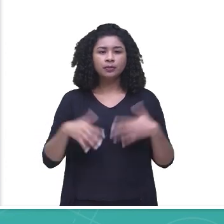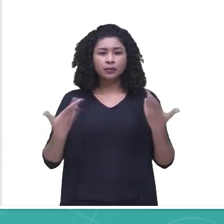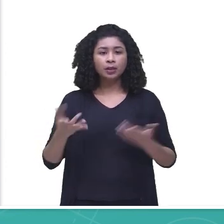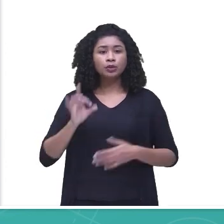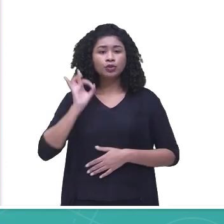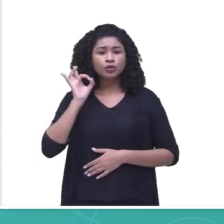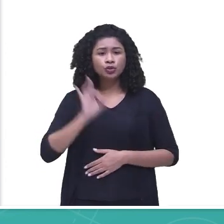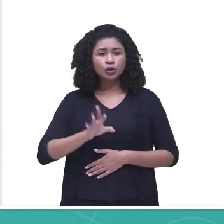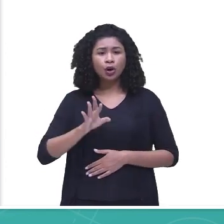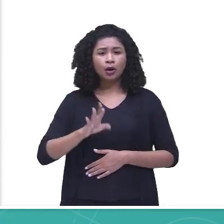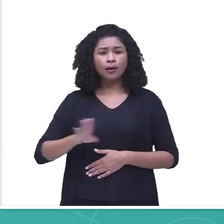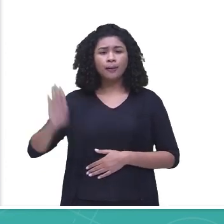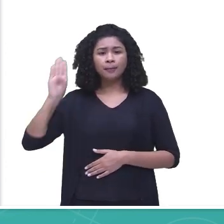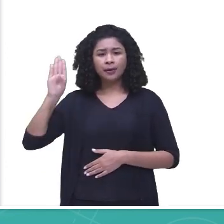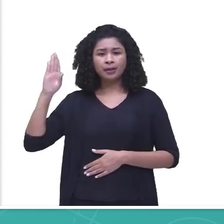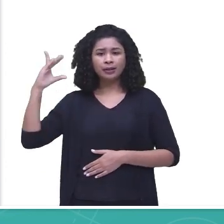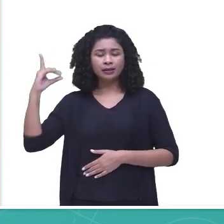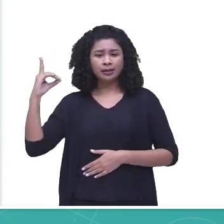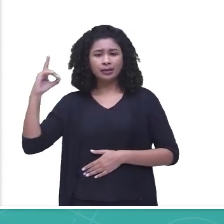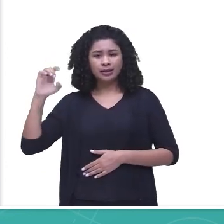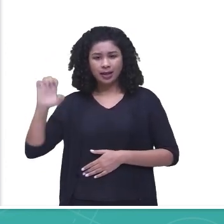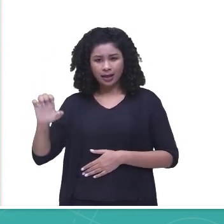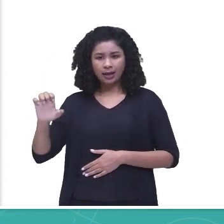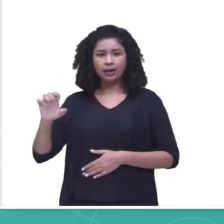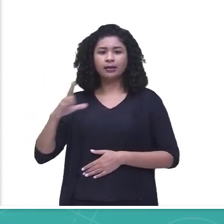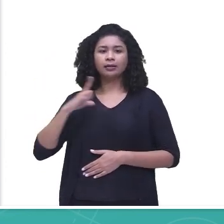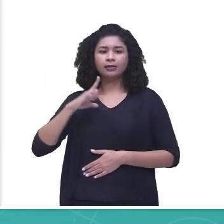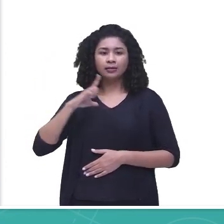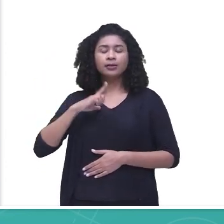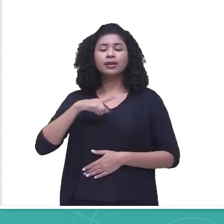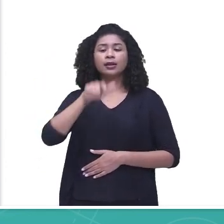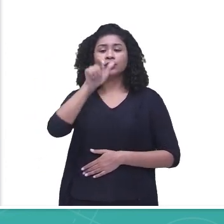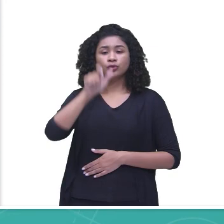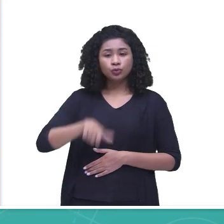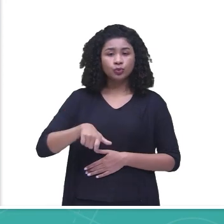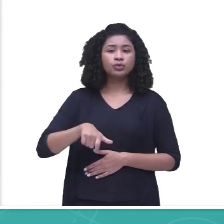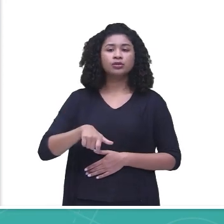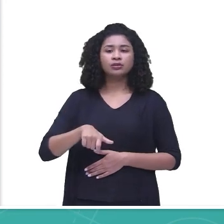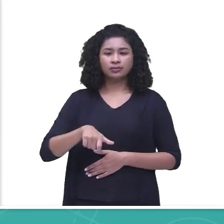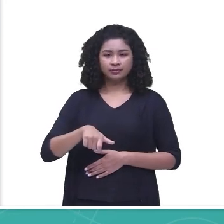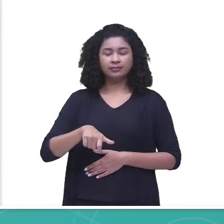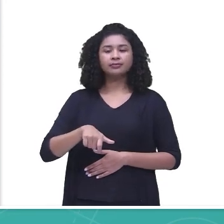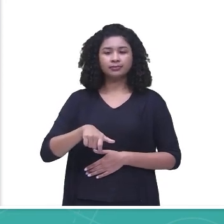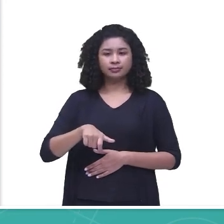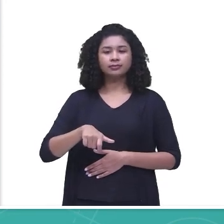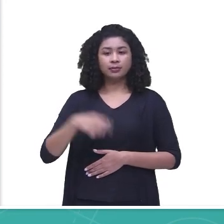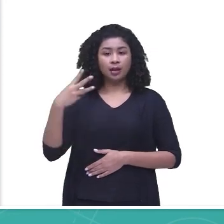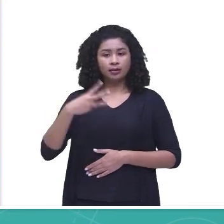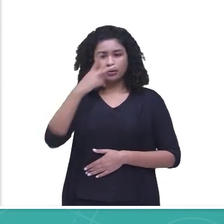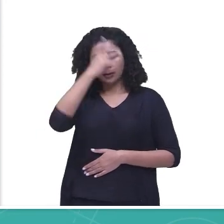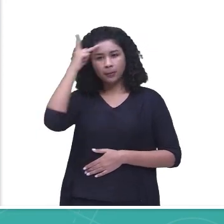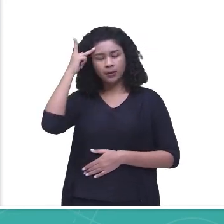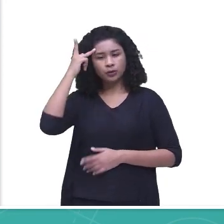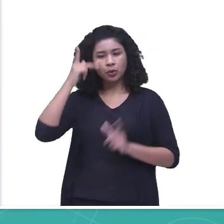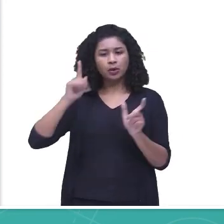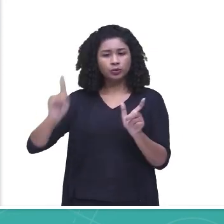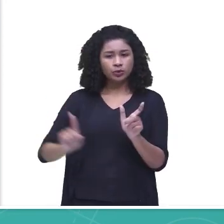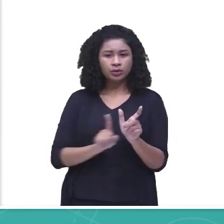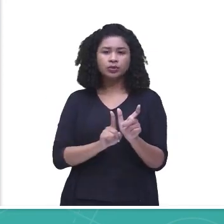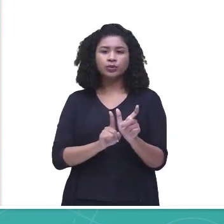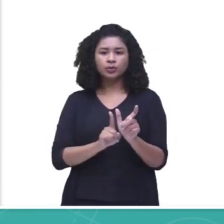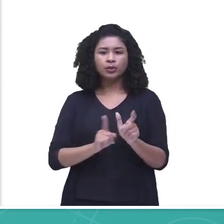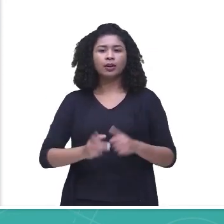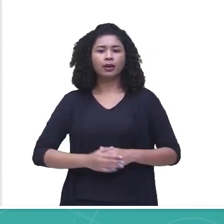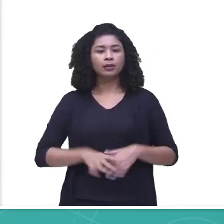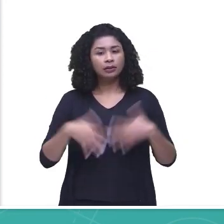B, D e E, nós tínhamos sujeitos na terceira pessoa do singular e, portanto, eu deveria colocar